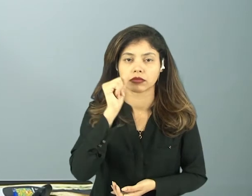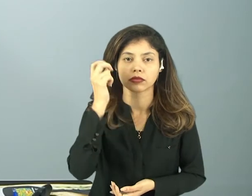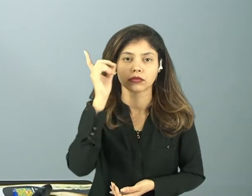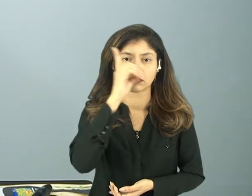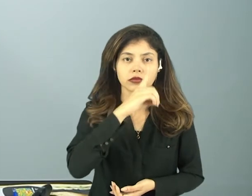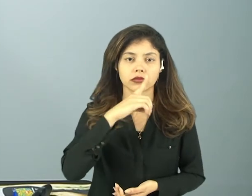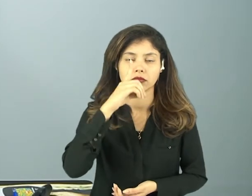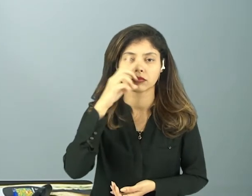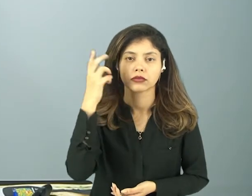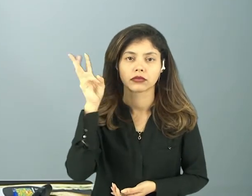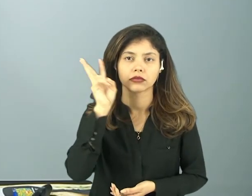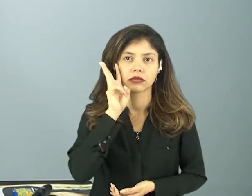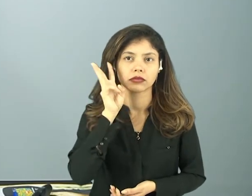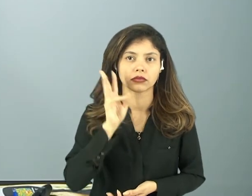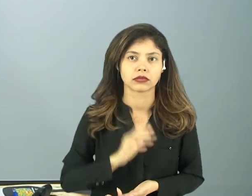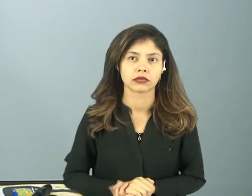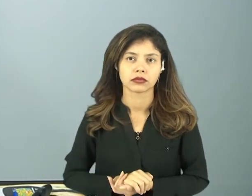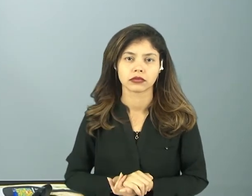Foi, verdade. Então,